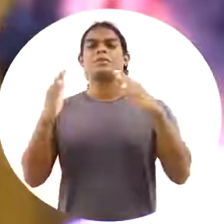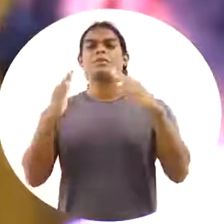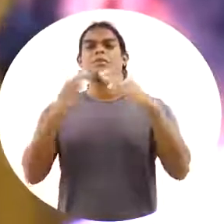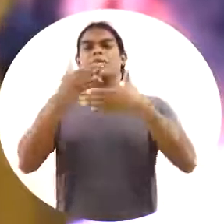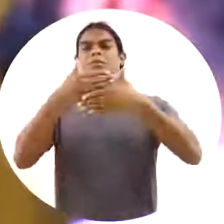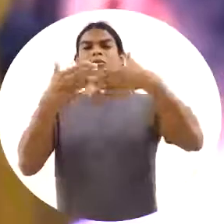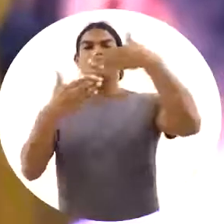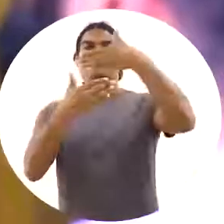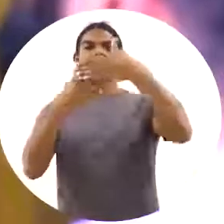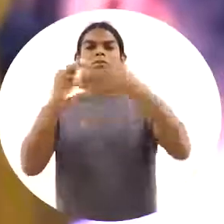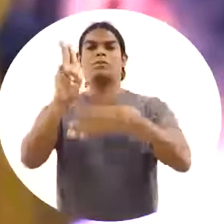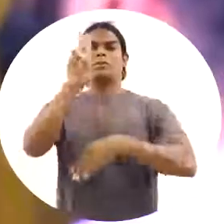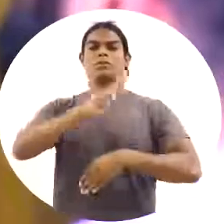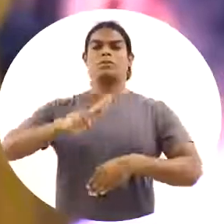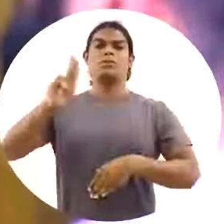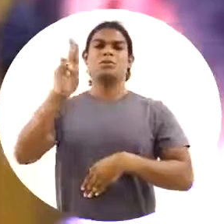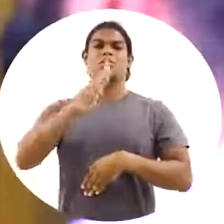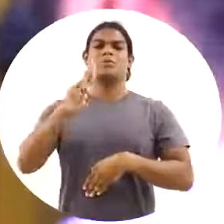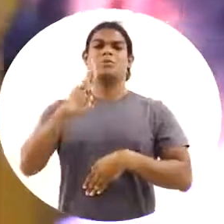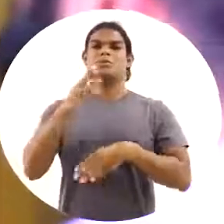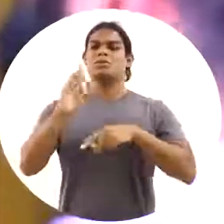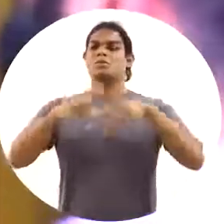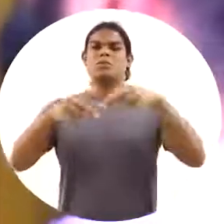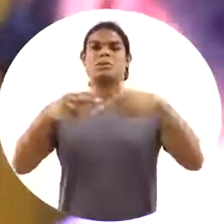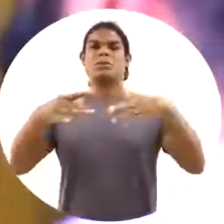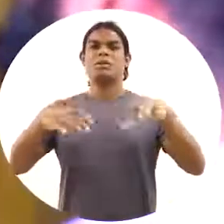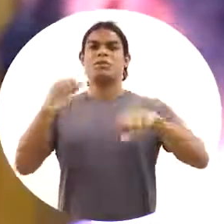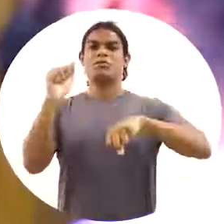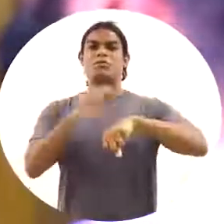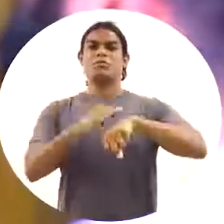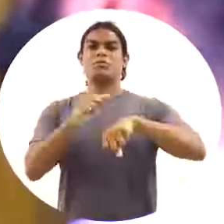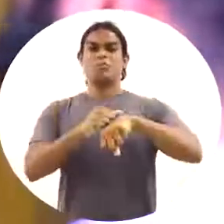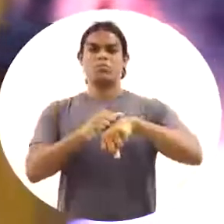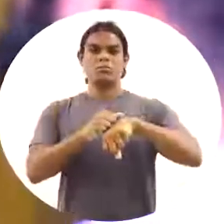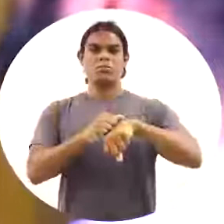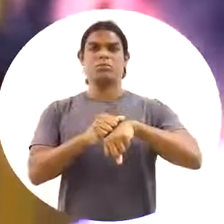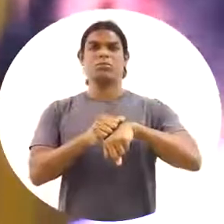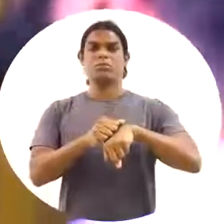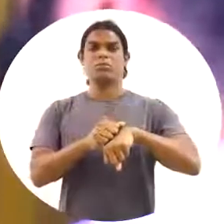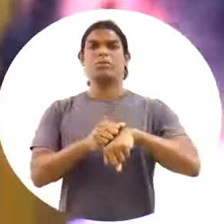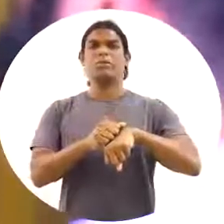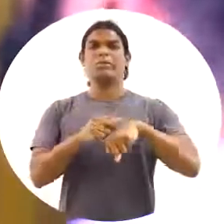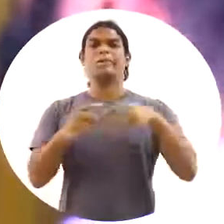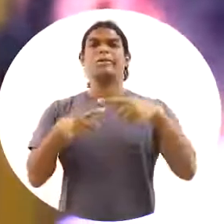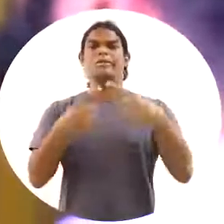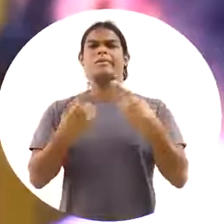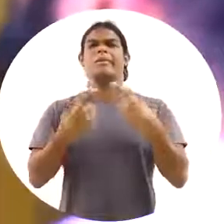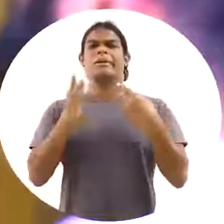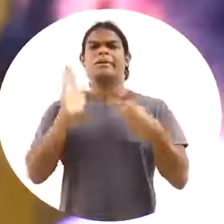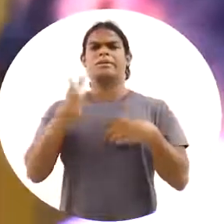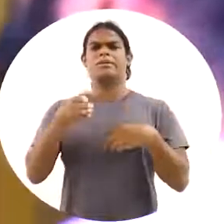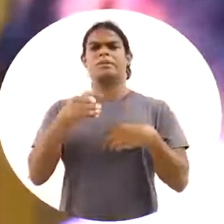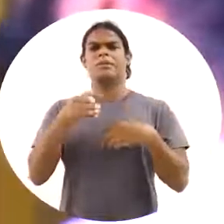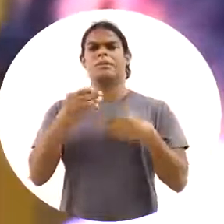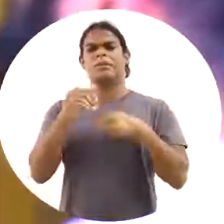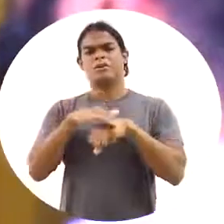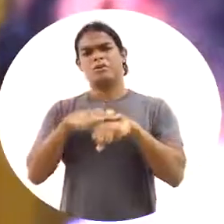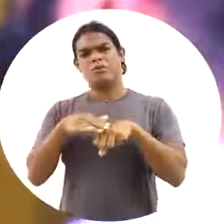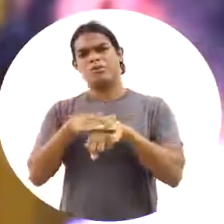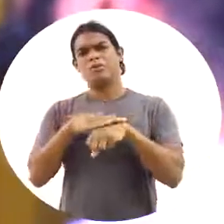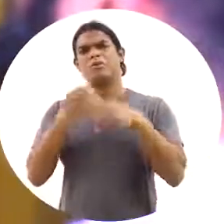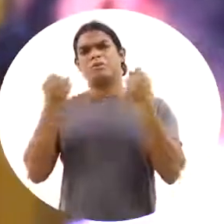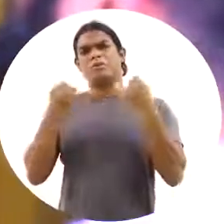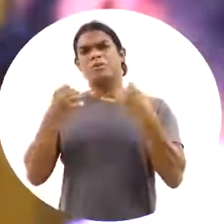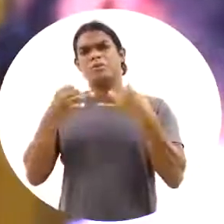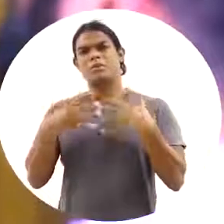talvez use um material mais duradouro, por exemplo, o concreto, a gente já chegou aqui para convencer que poderia ter mais vantagem gerar